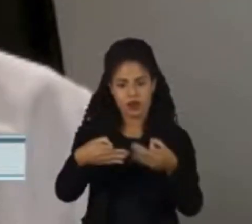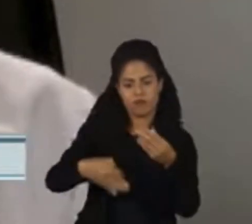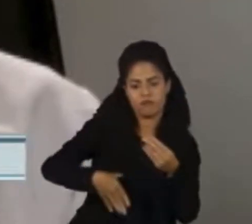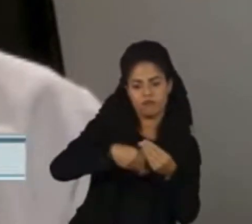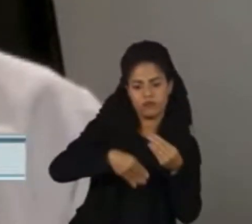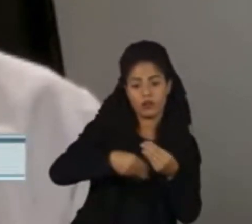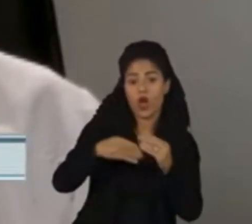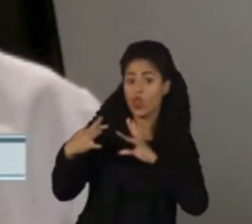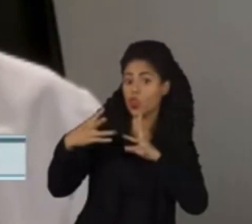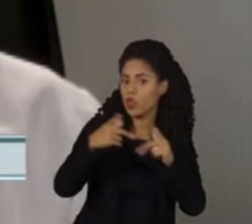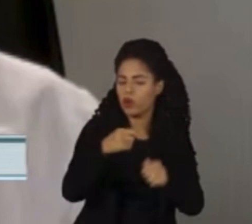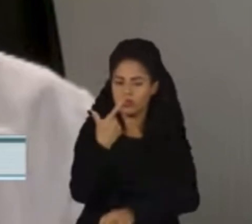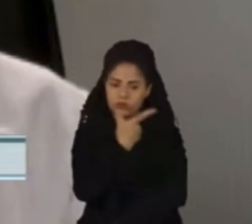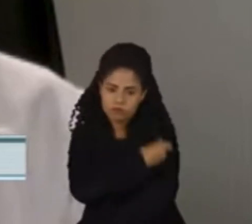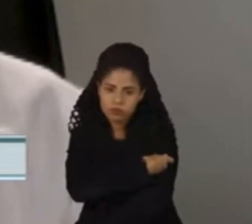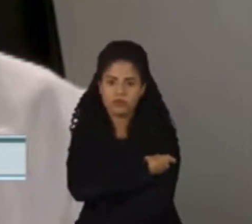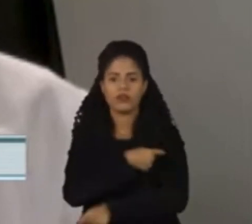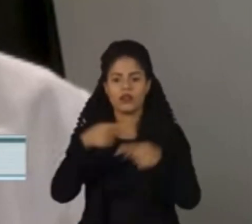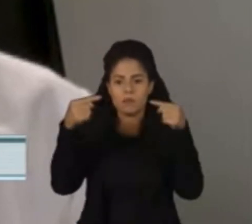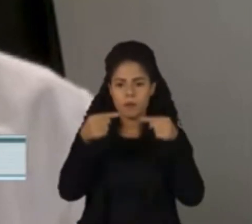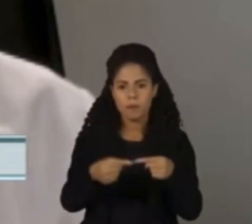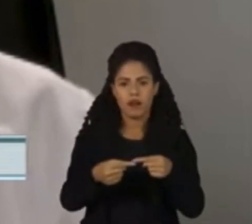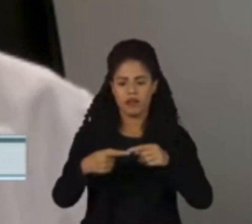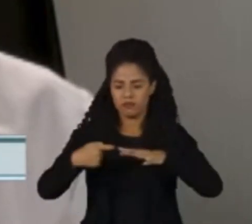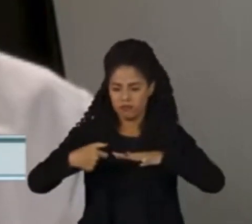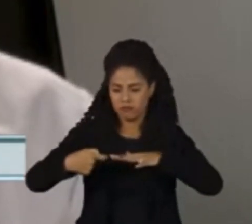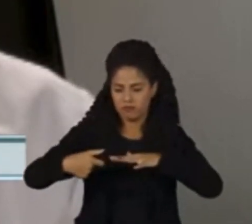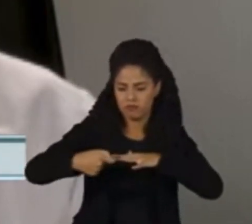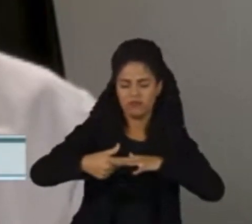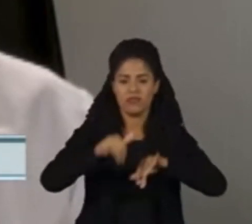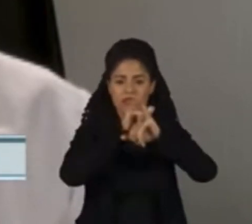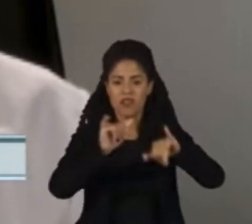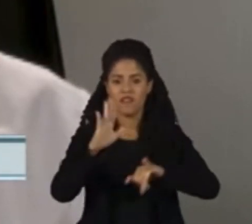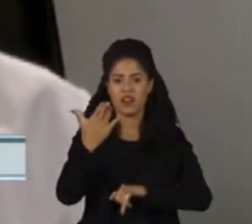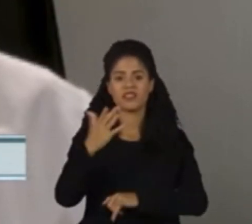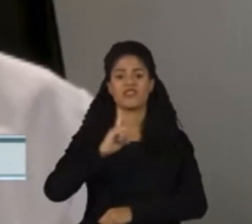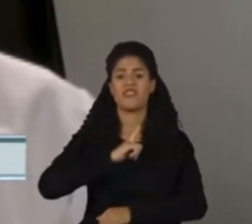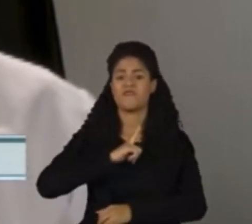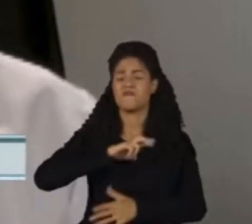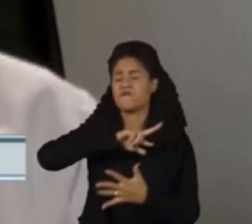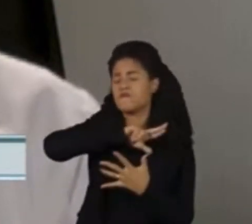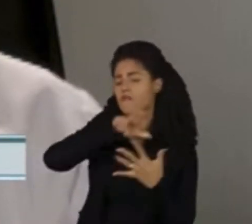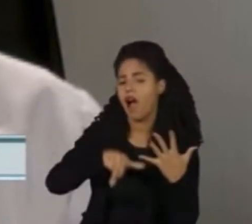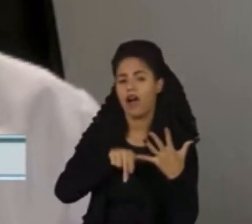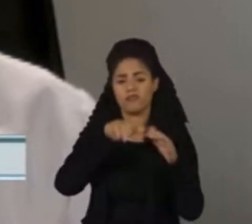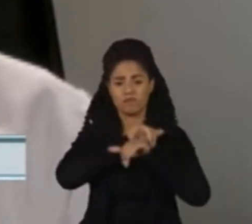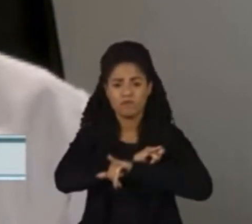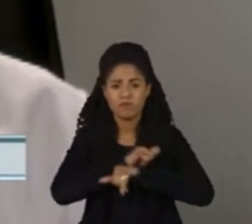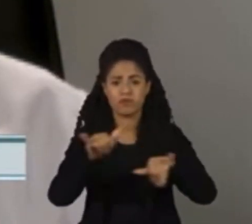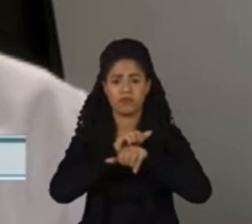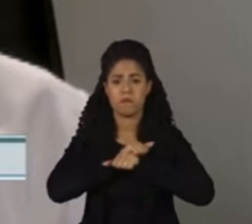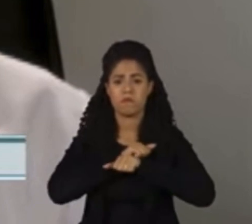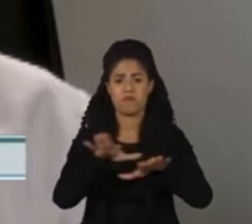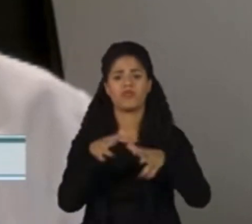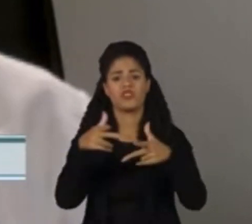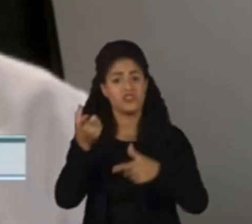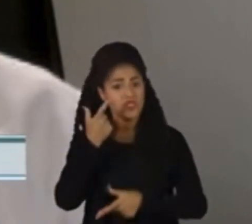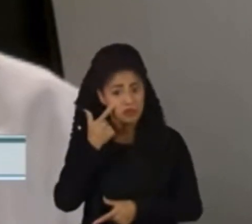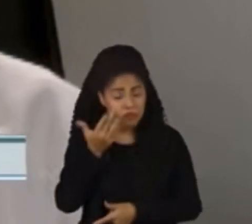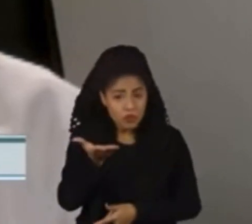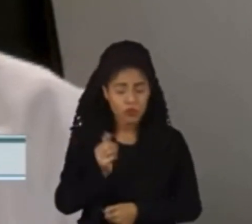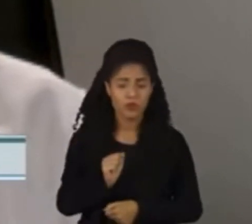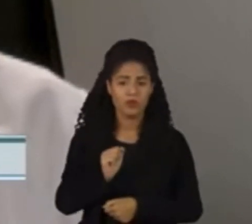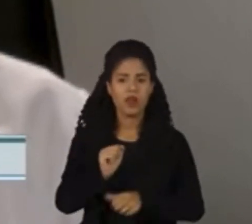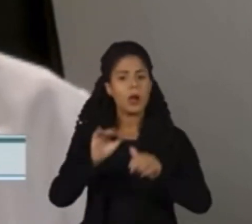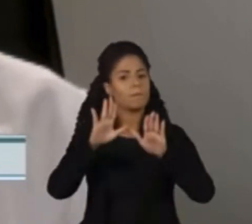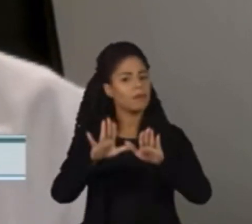nós vimos uma enxurrada de Notícias falsas comparativas a não eficácia relativas a evidência diversos são absolutamente